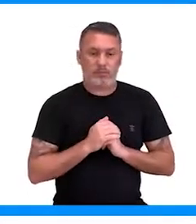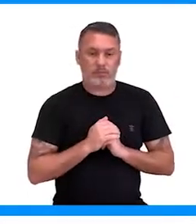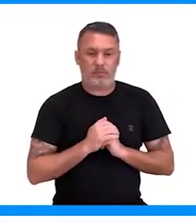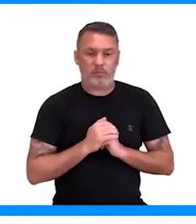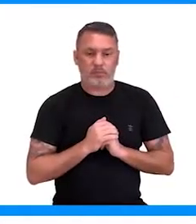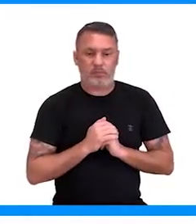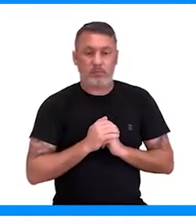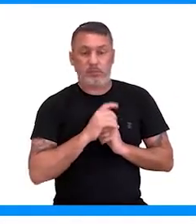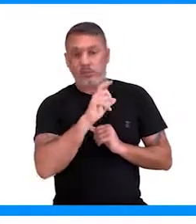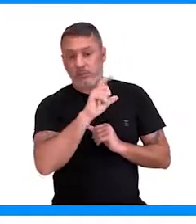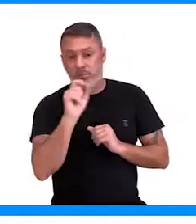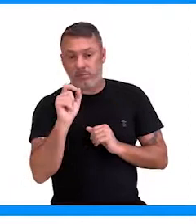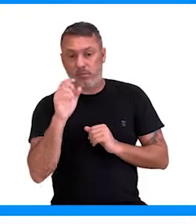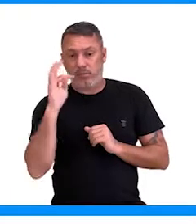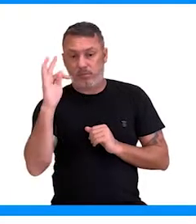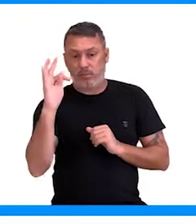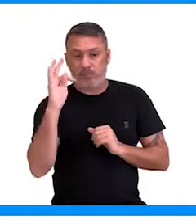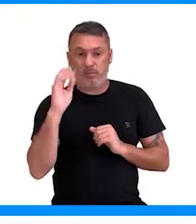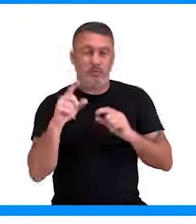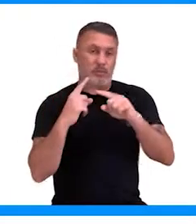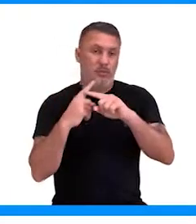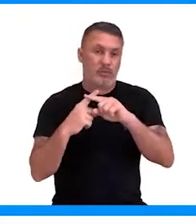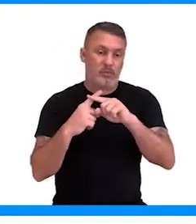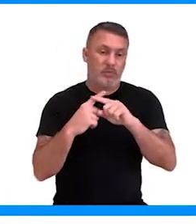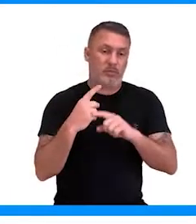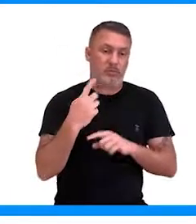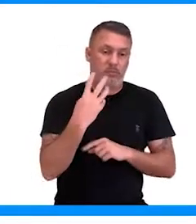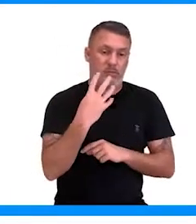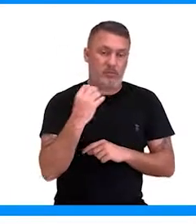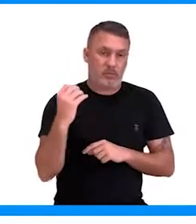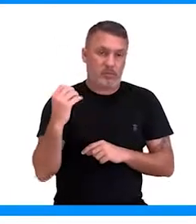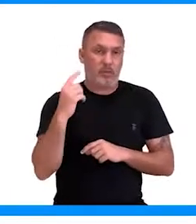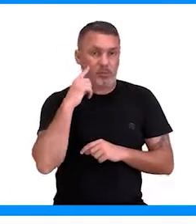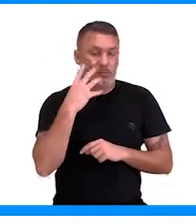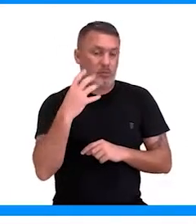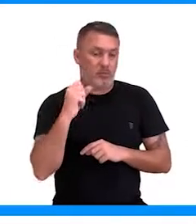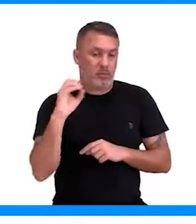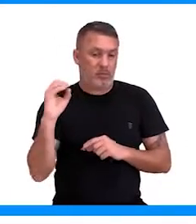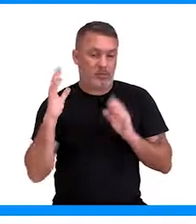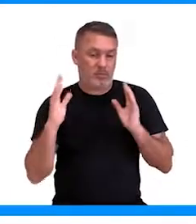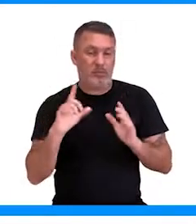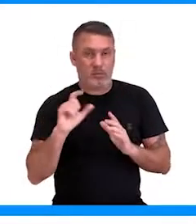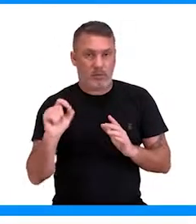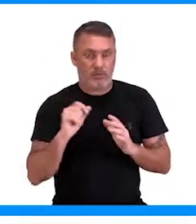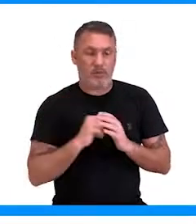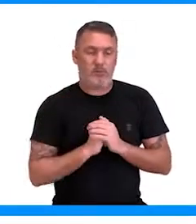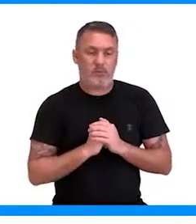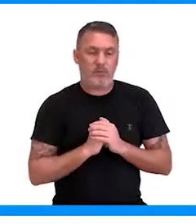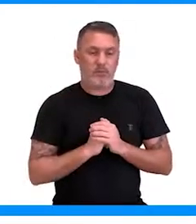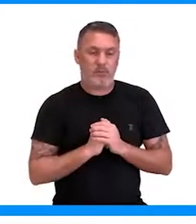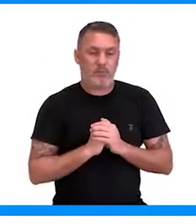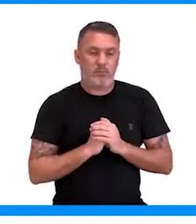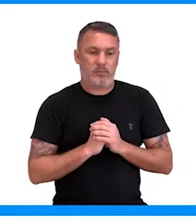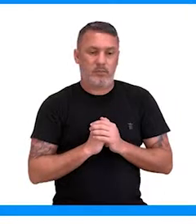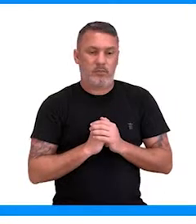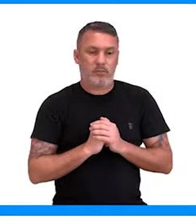quadrado menos 100t mais 480 igual a